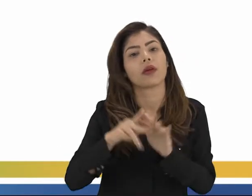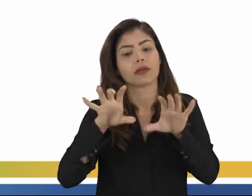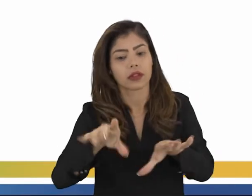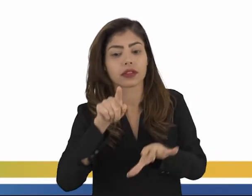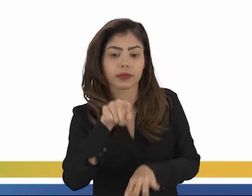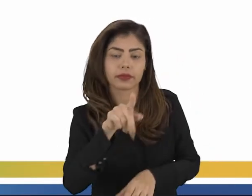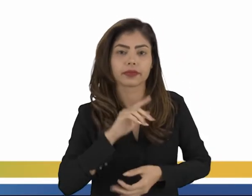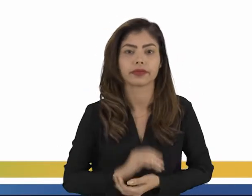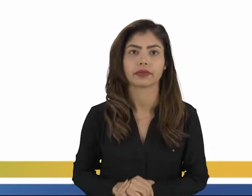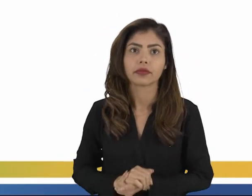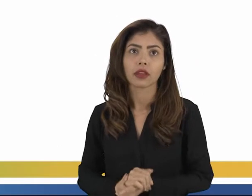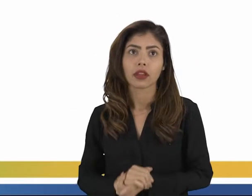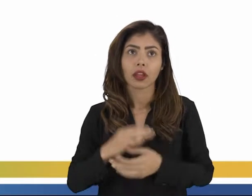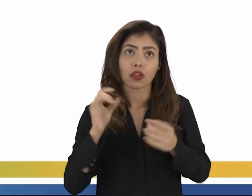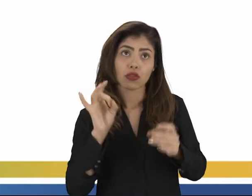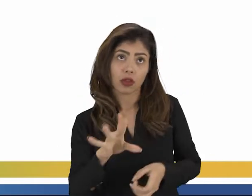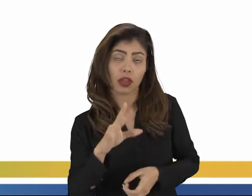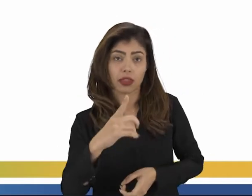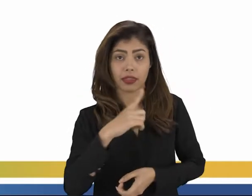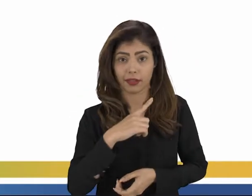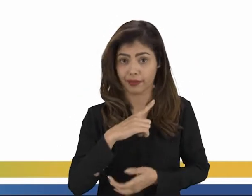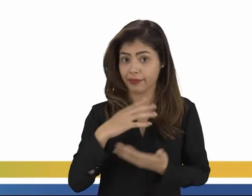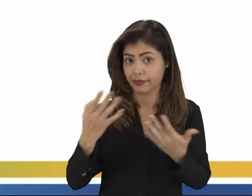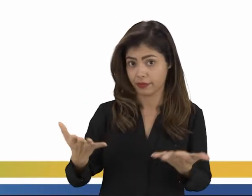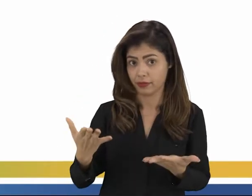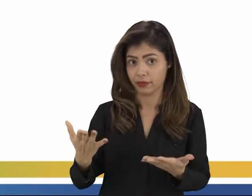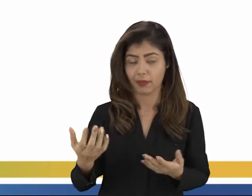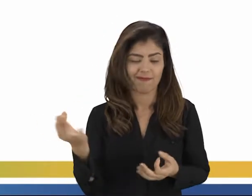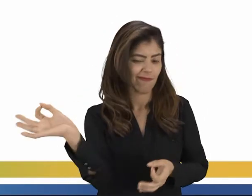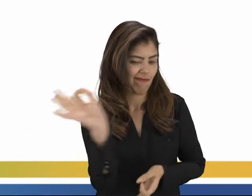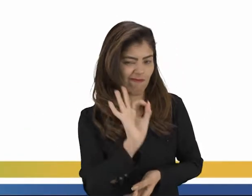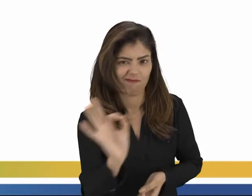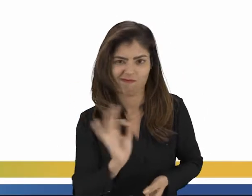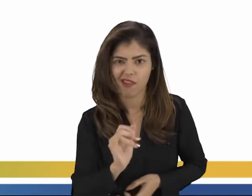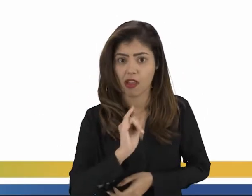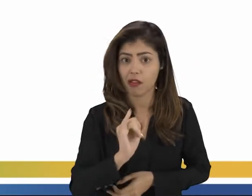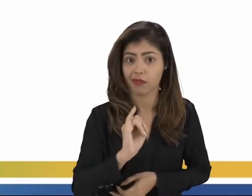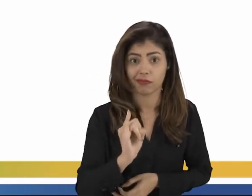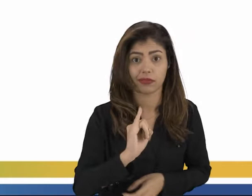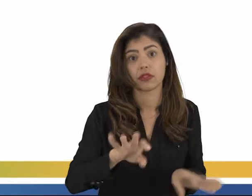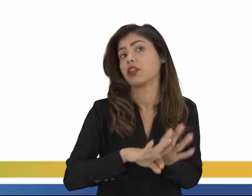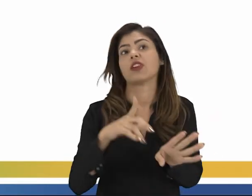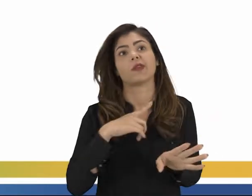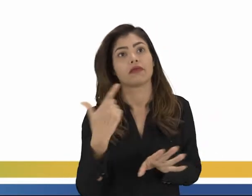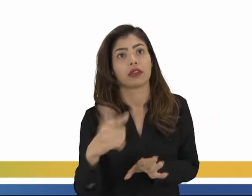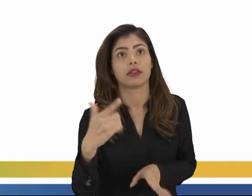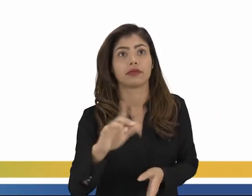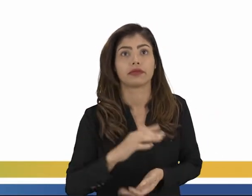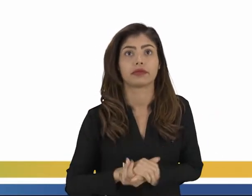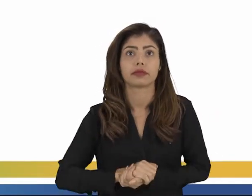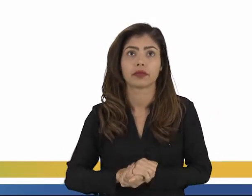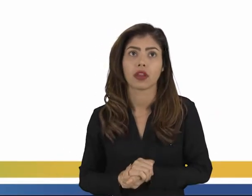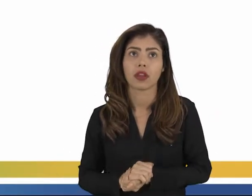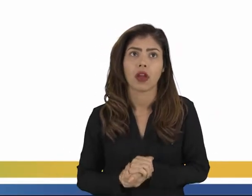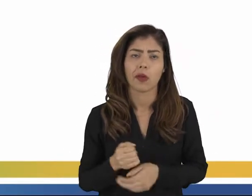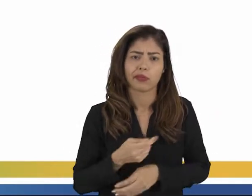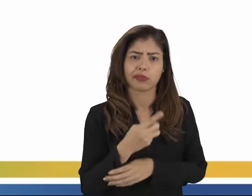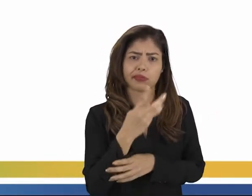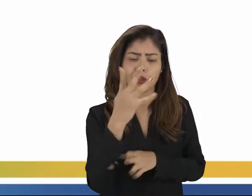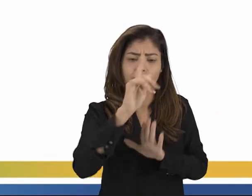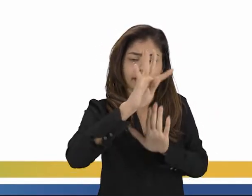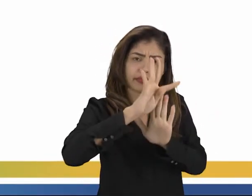desse momento. Só que é o que ocorreu, galera. Nenhum imposto sem representação. Queridos, olha a quantidade em